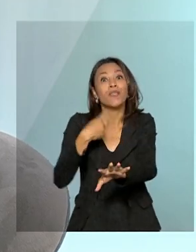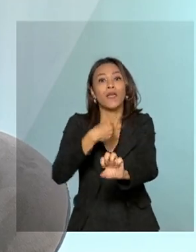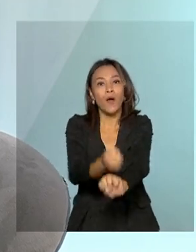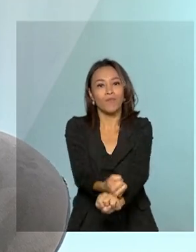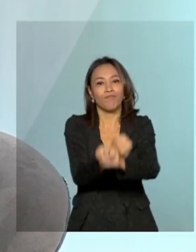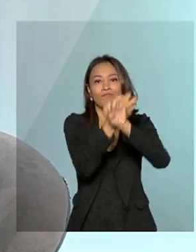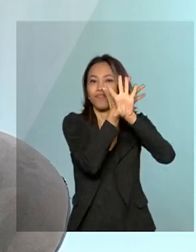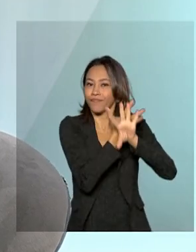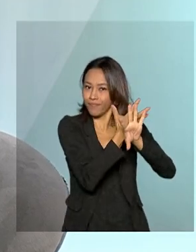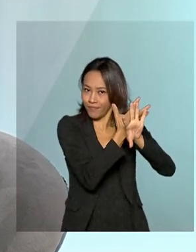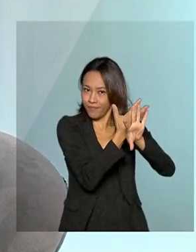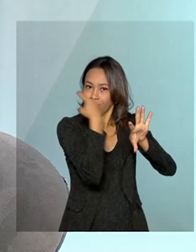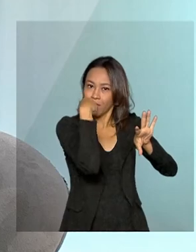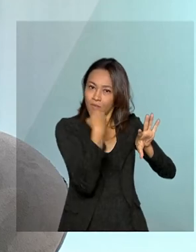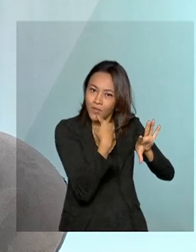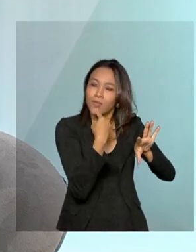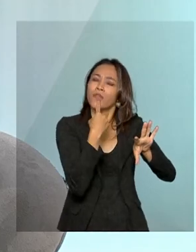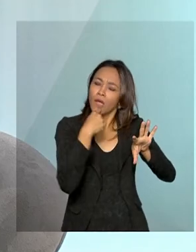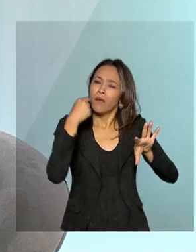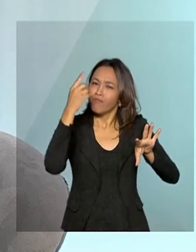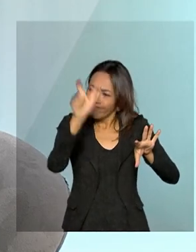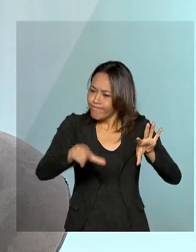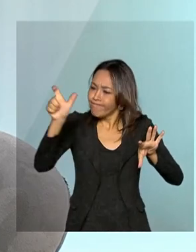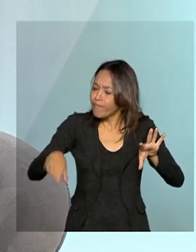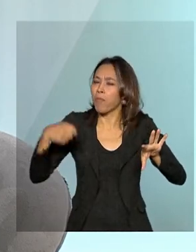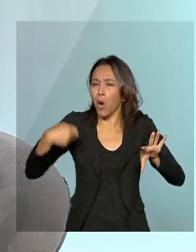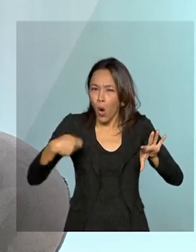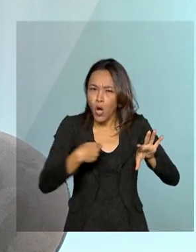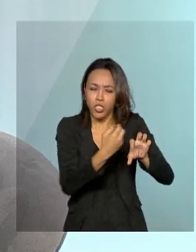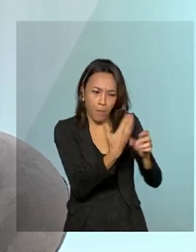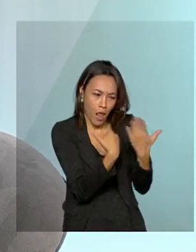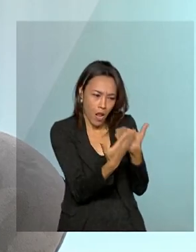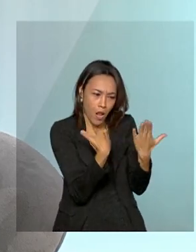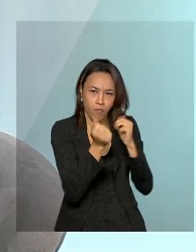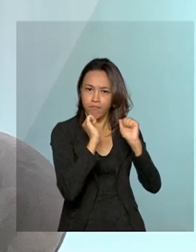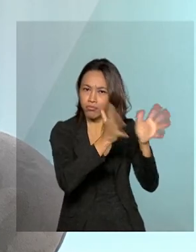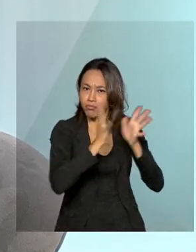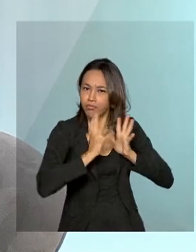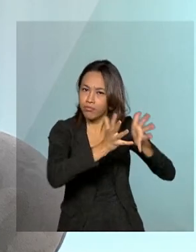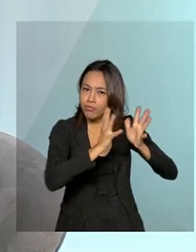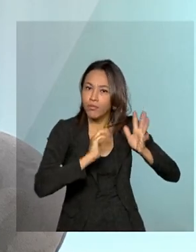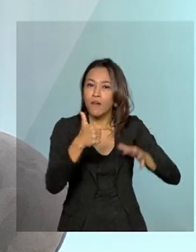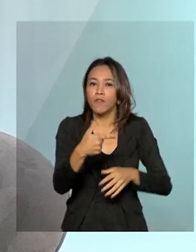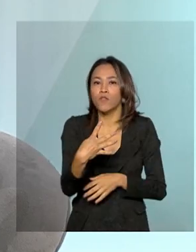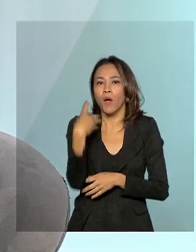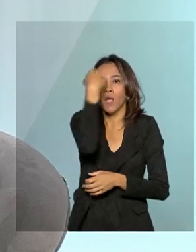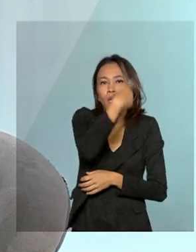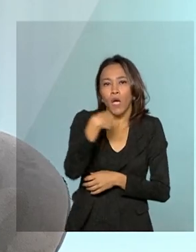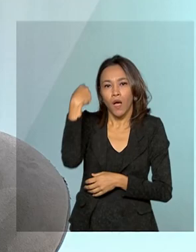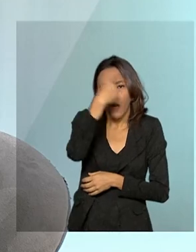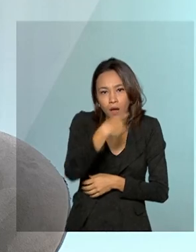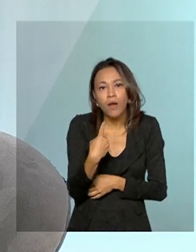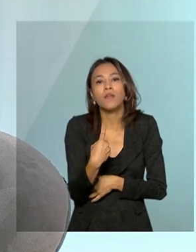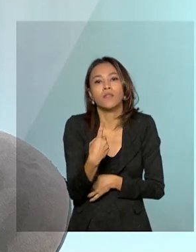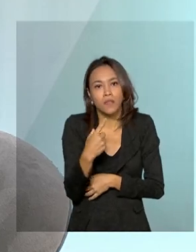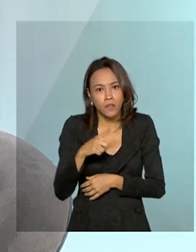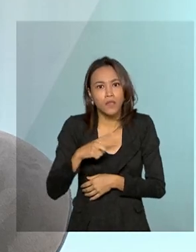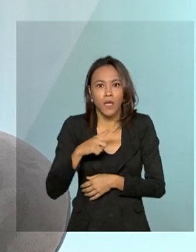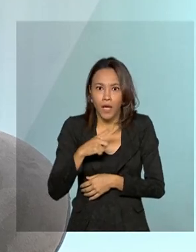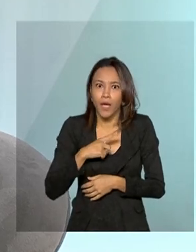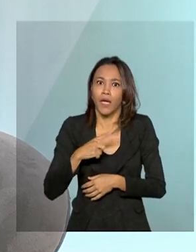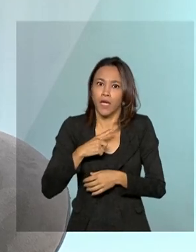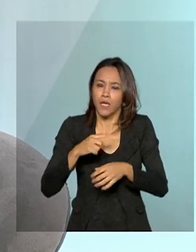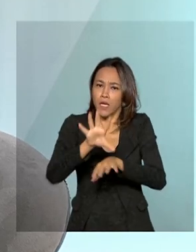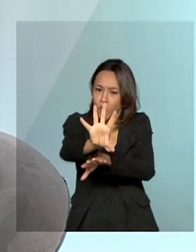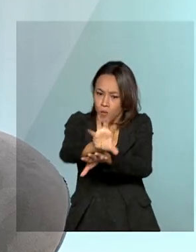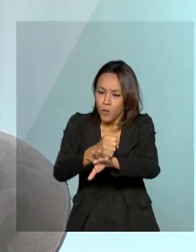videochamada. Então, as pessoas surdas também podem falar conosco 24 horas. O nosso sistema de denúncia também recebe